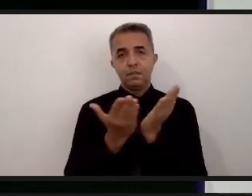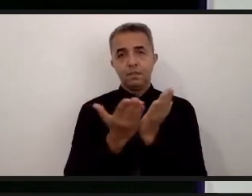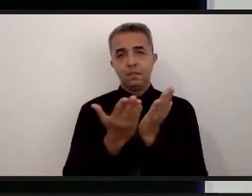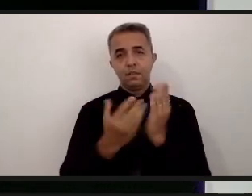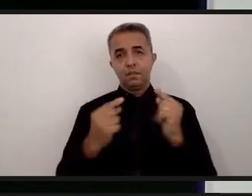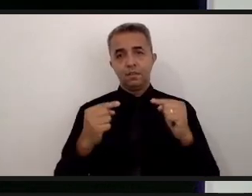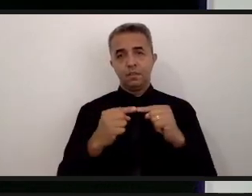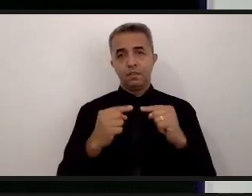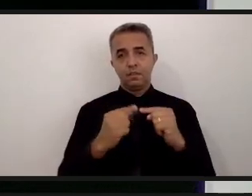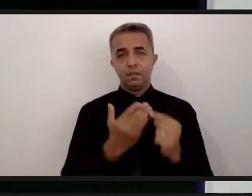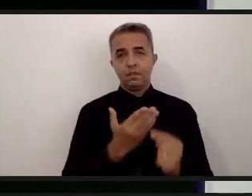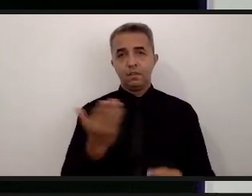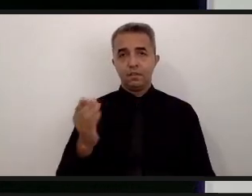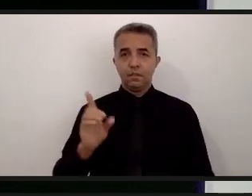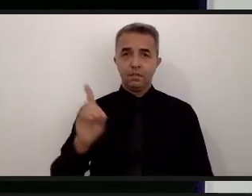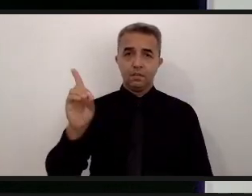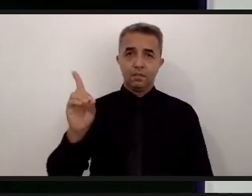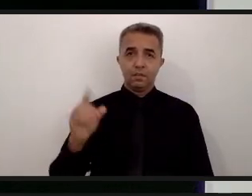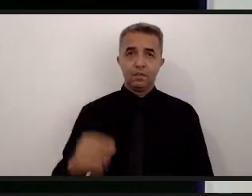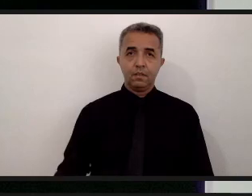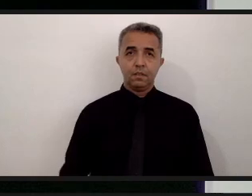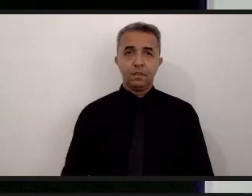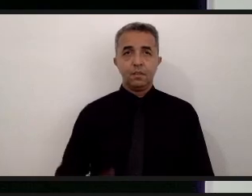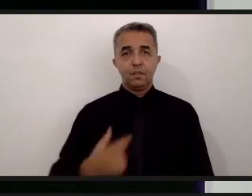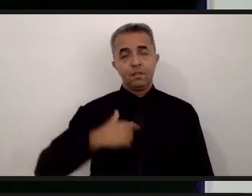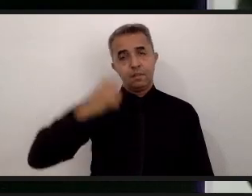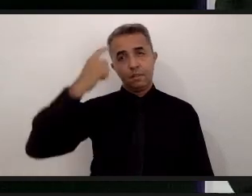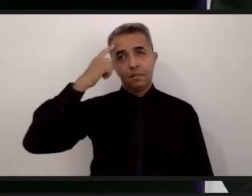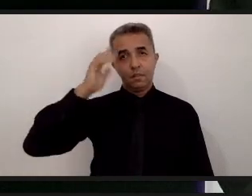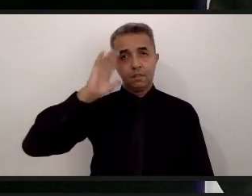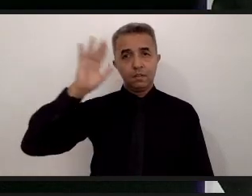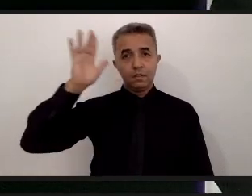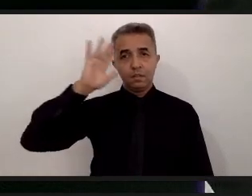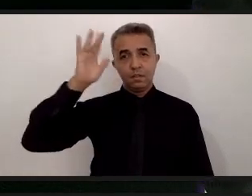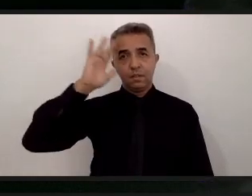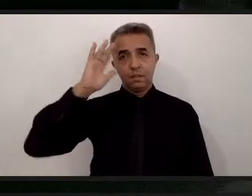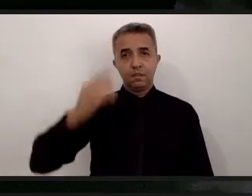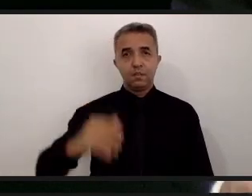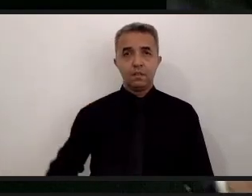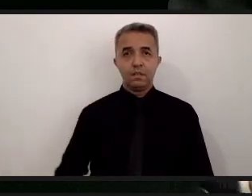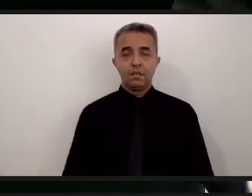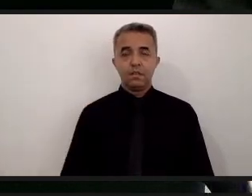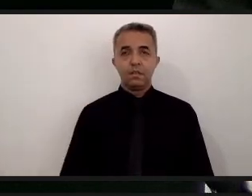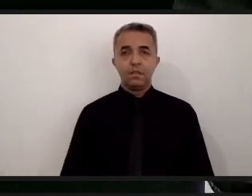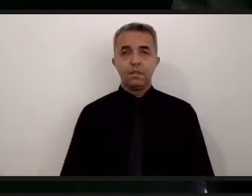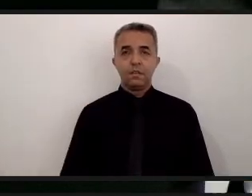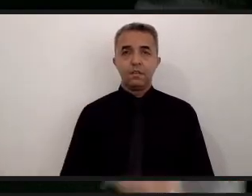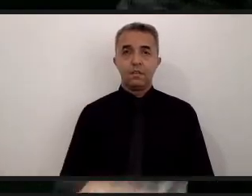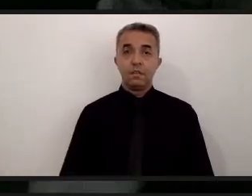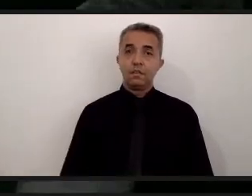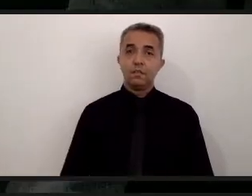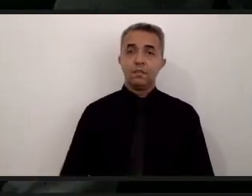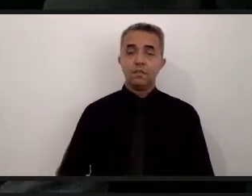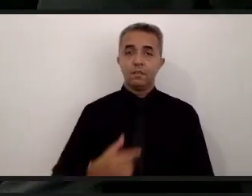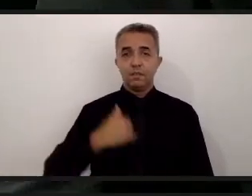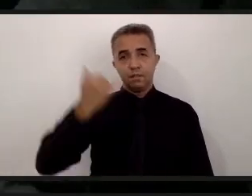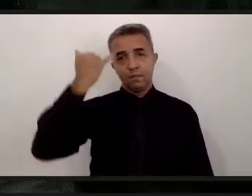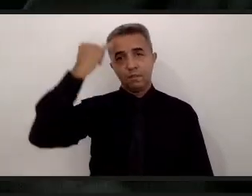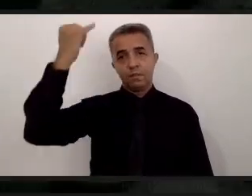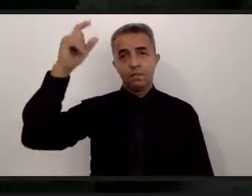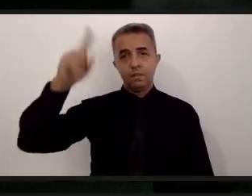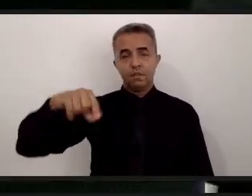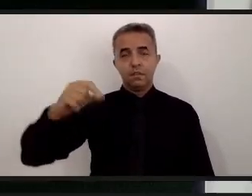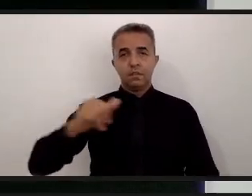vim aqui e pensando sobre o que falar para vocês, e a minha ideia era justamente dizer, olha, nós somos